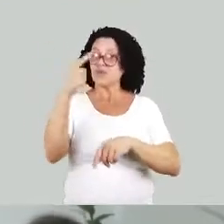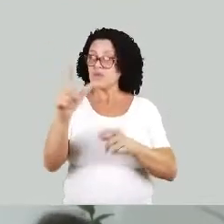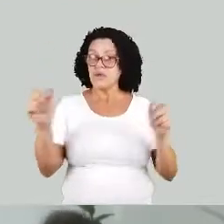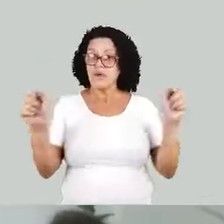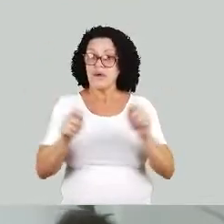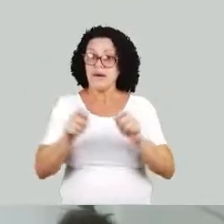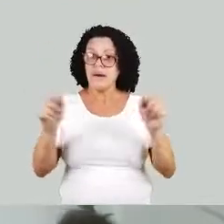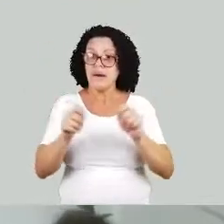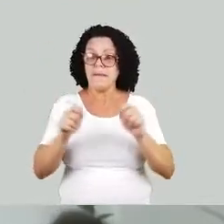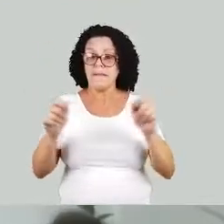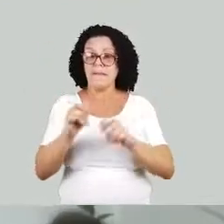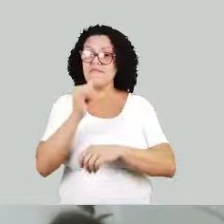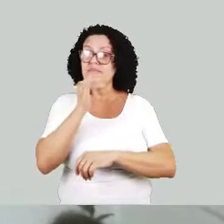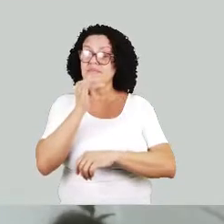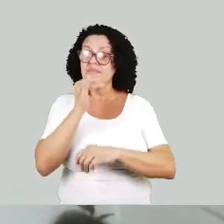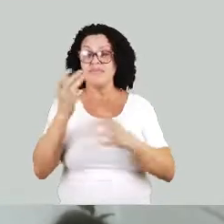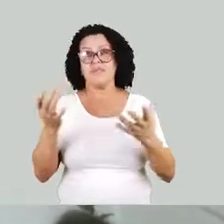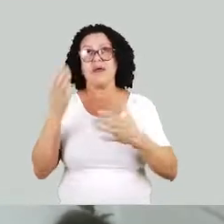capacidade de